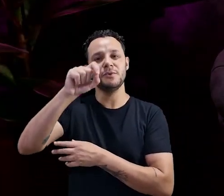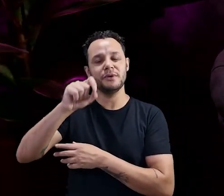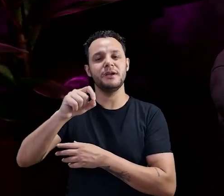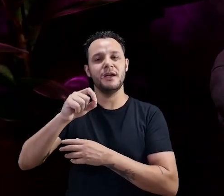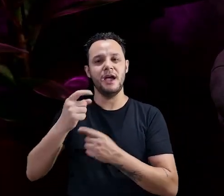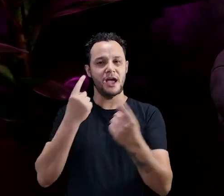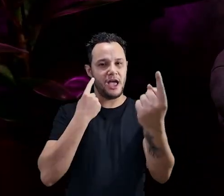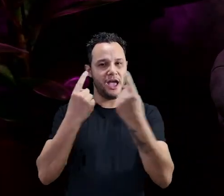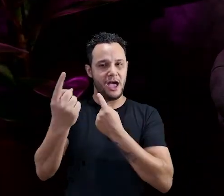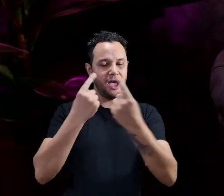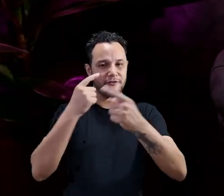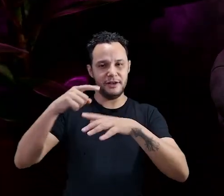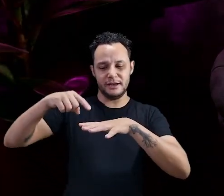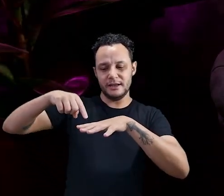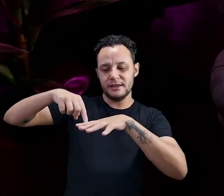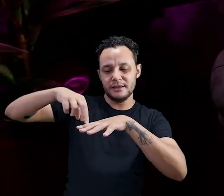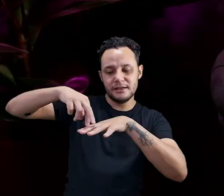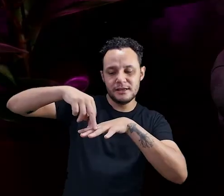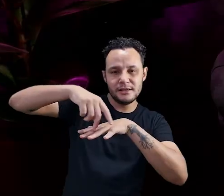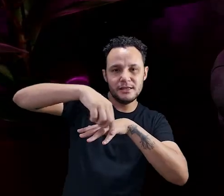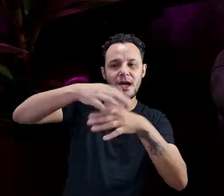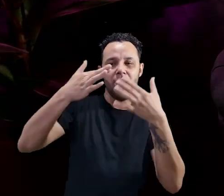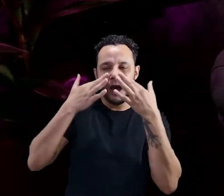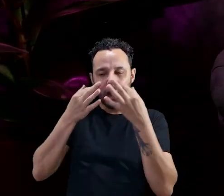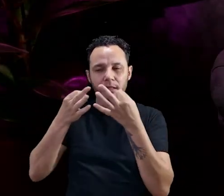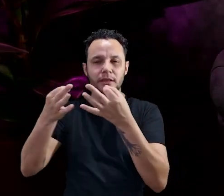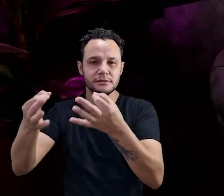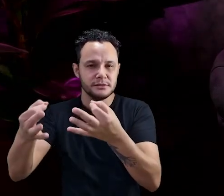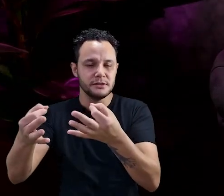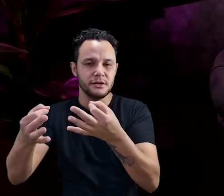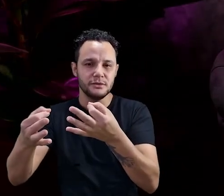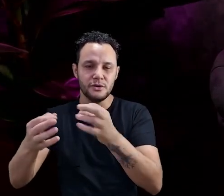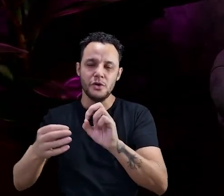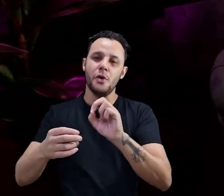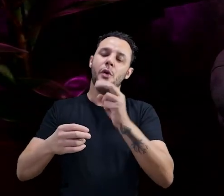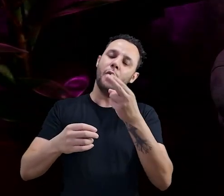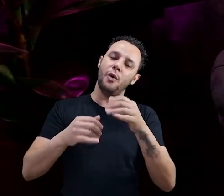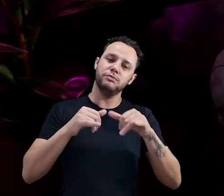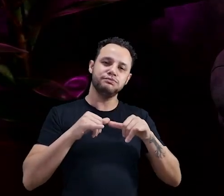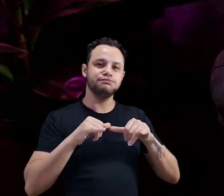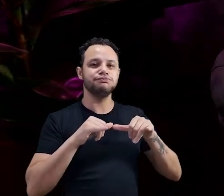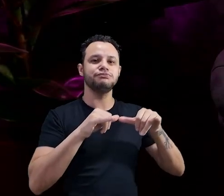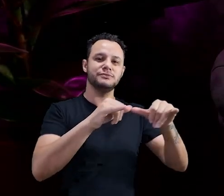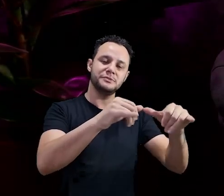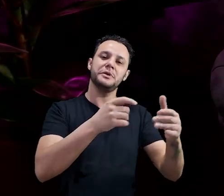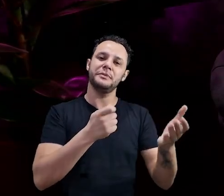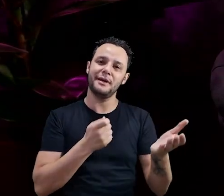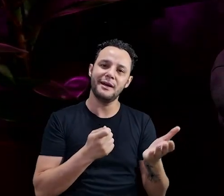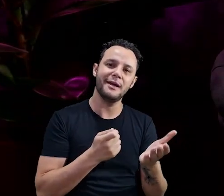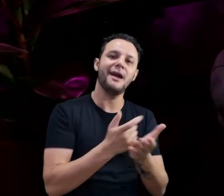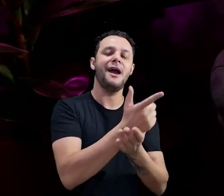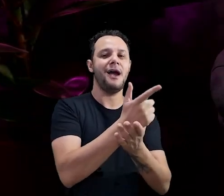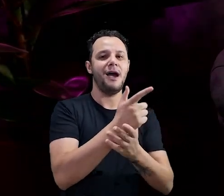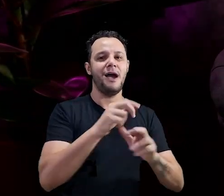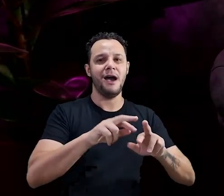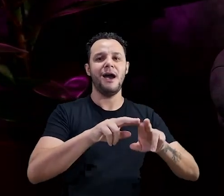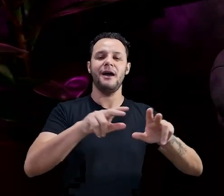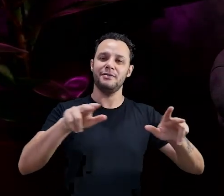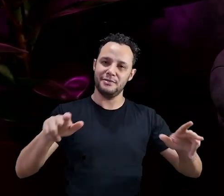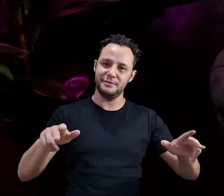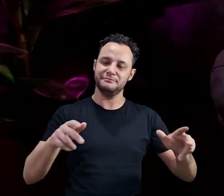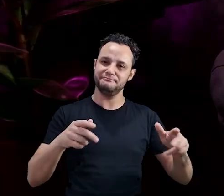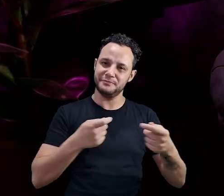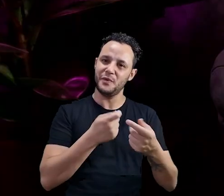a conseguir atravessar a rua, a conseguir fazer uma compra simples, né? Do que alguma